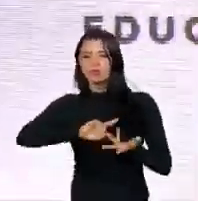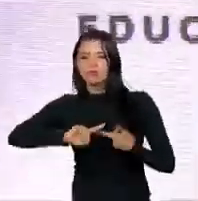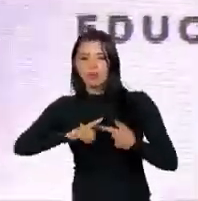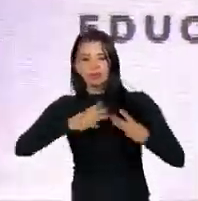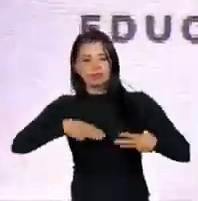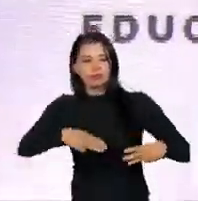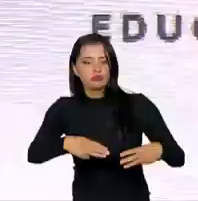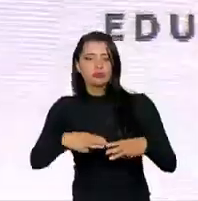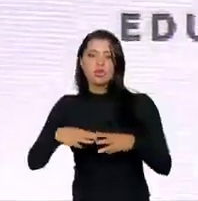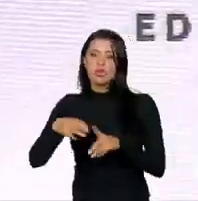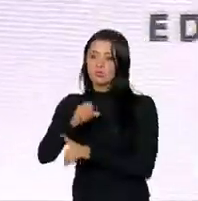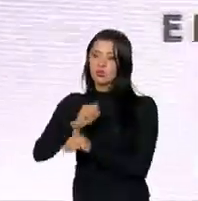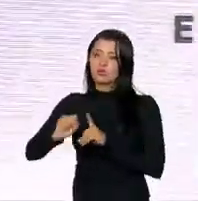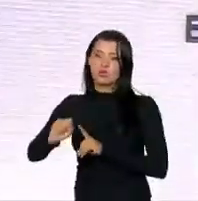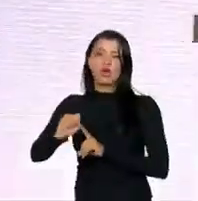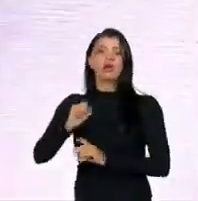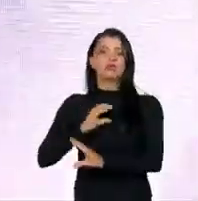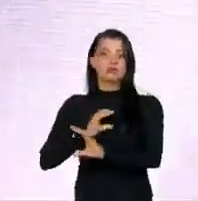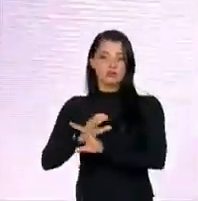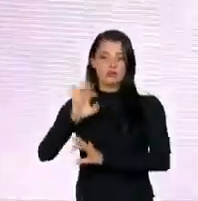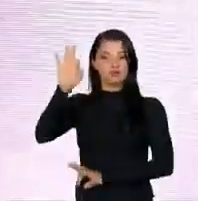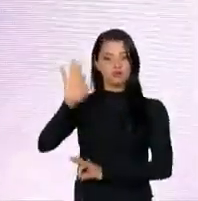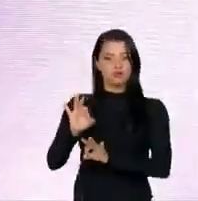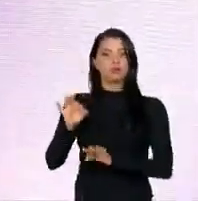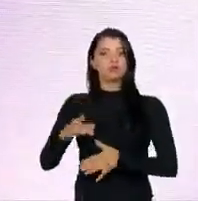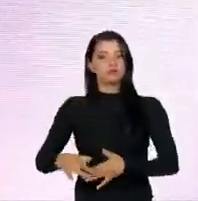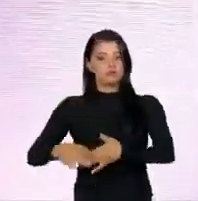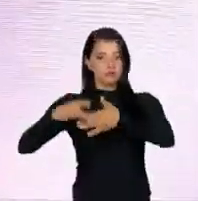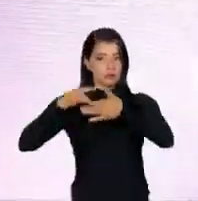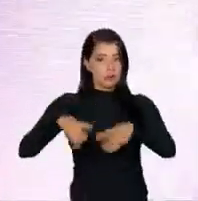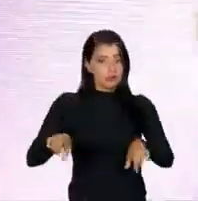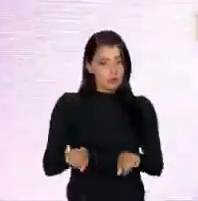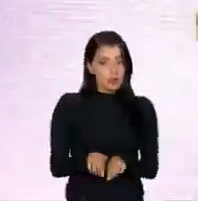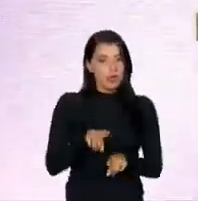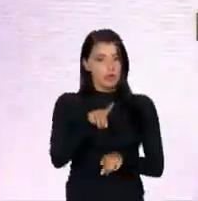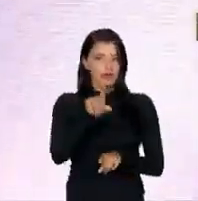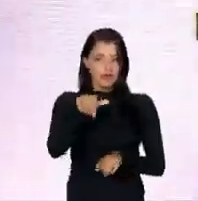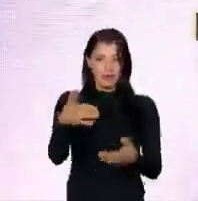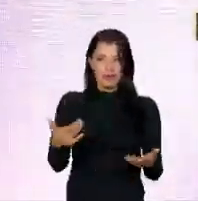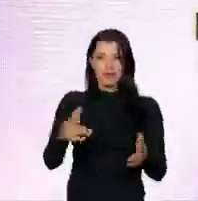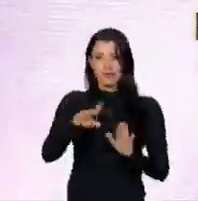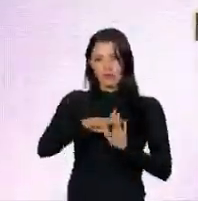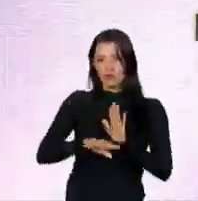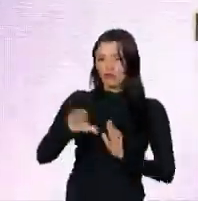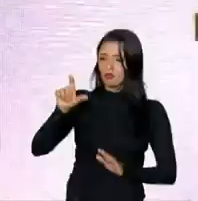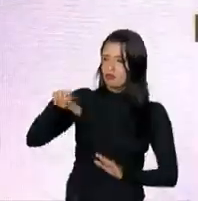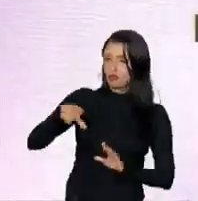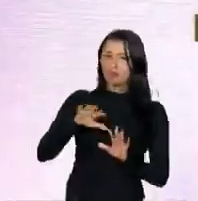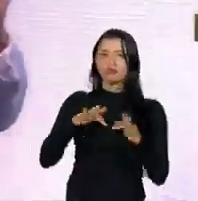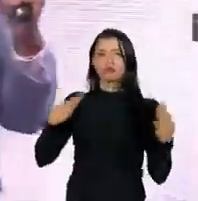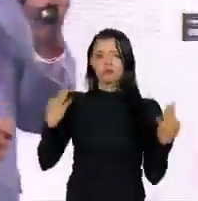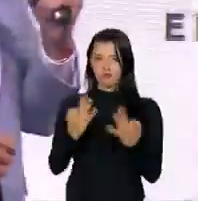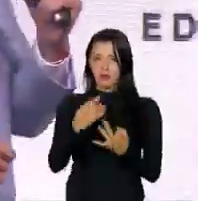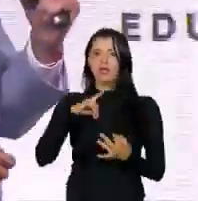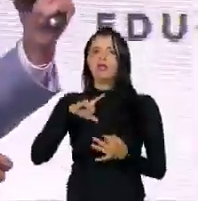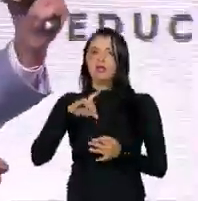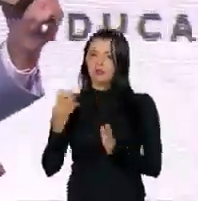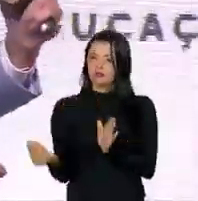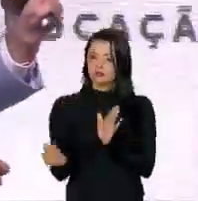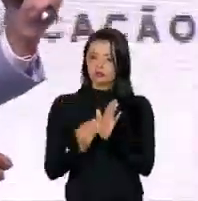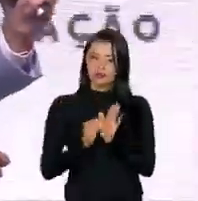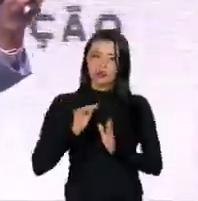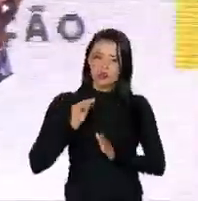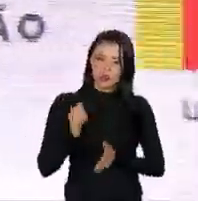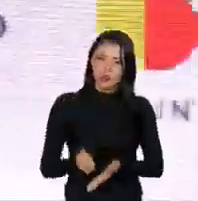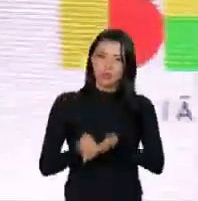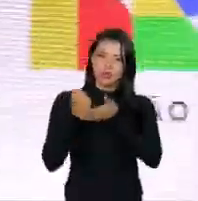civil organizada está liderando esse processo. É tanto que no Bolsa Família foi implementado um auxílio também para crianças